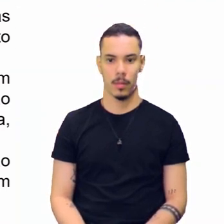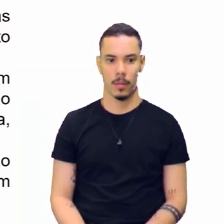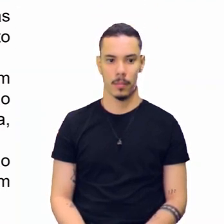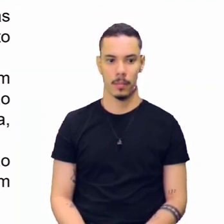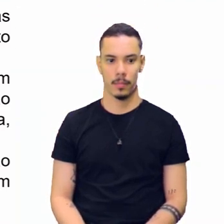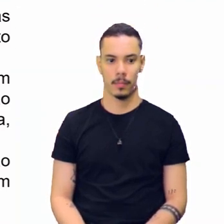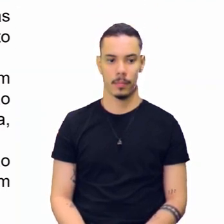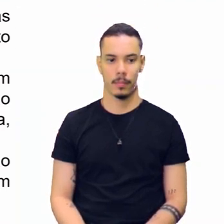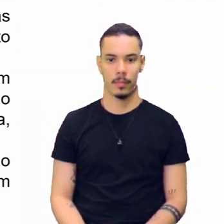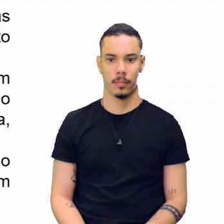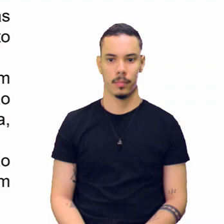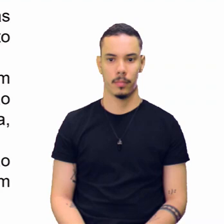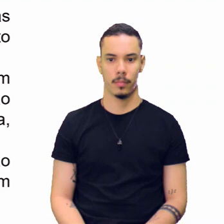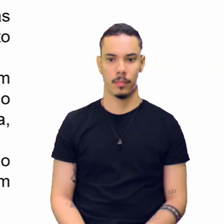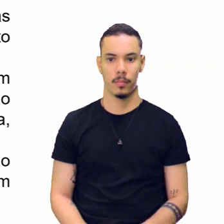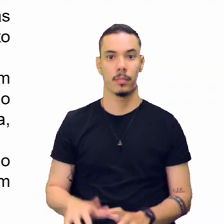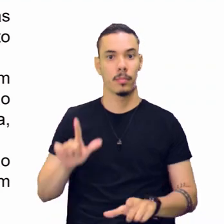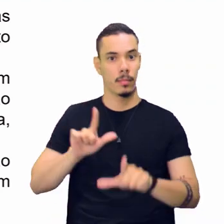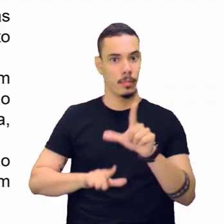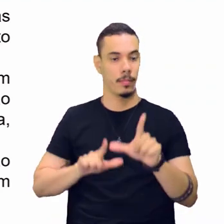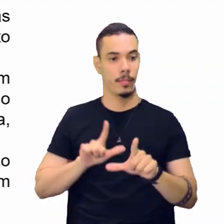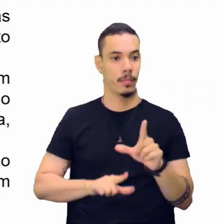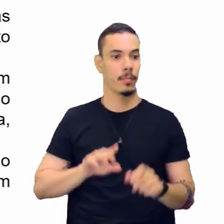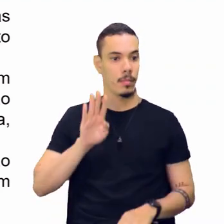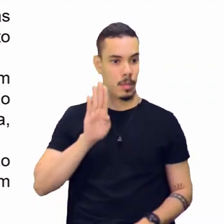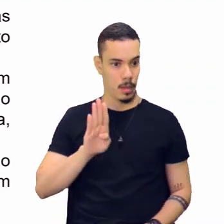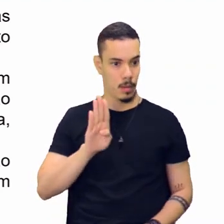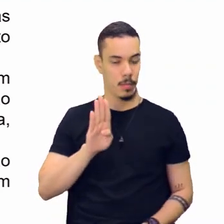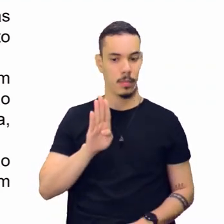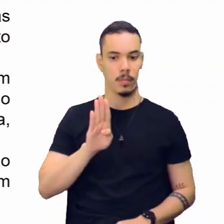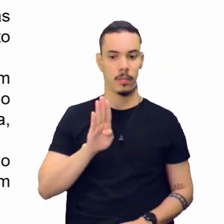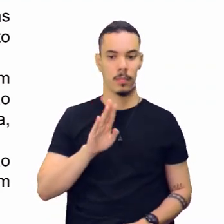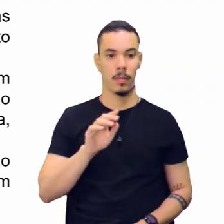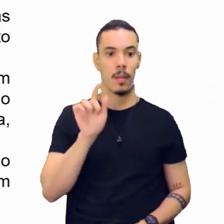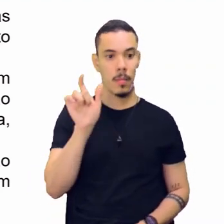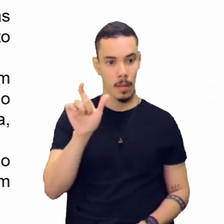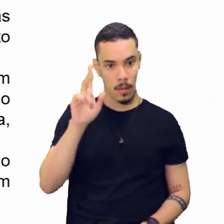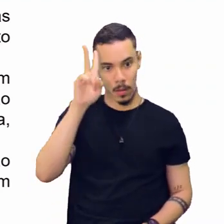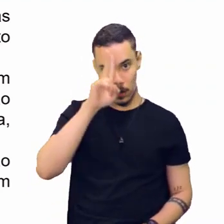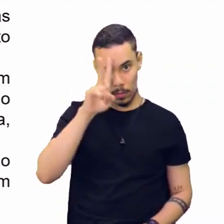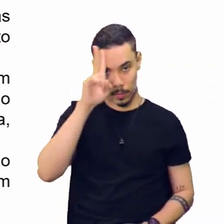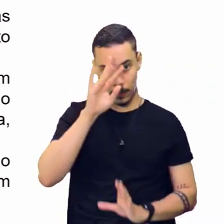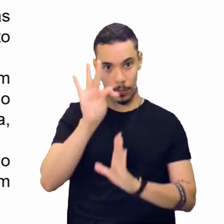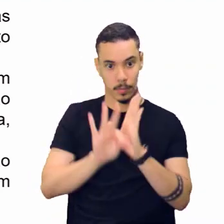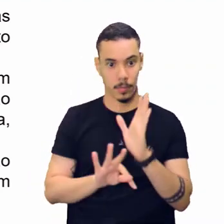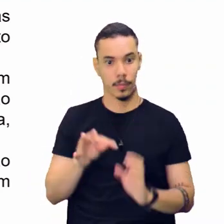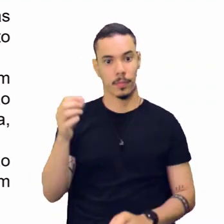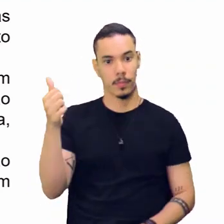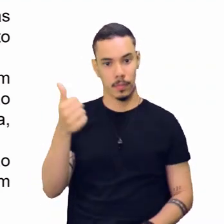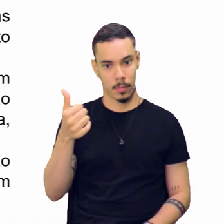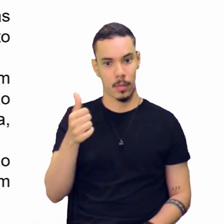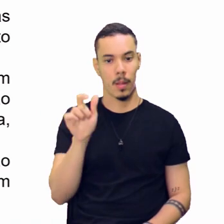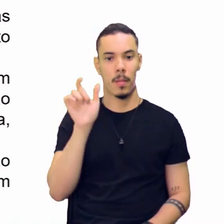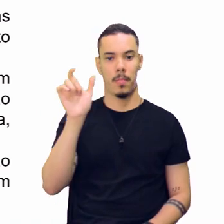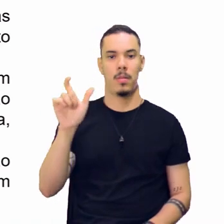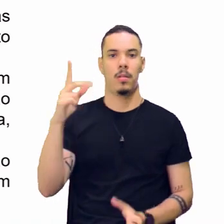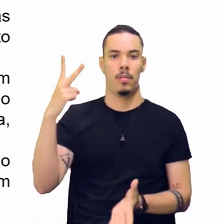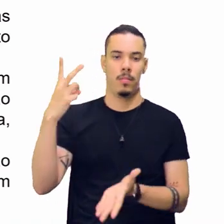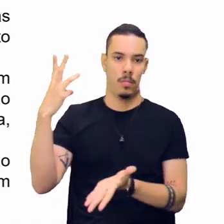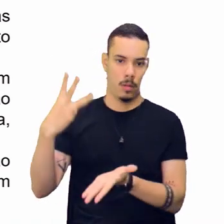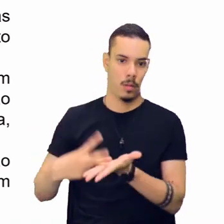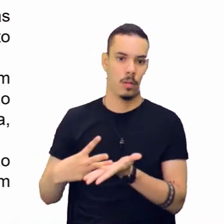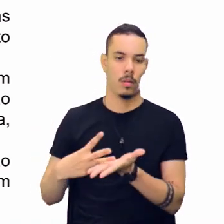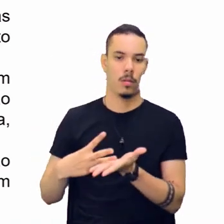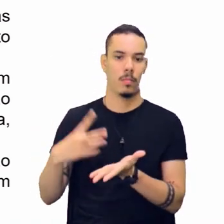Temos aqui o gabarito letra B, né? Que é a palavra história do texto 1. É uma palavra